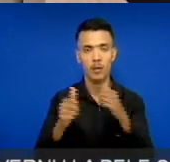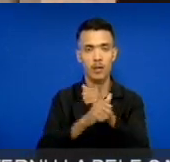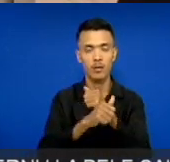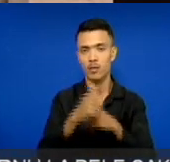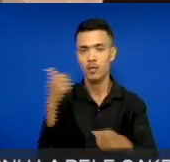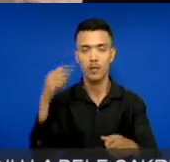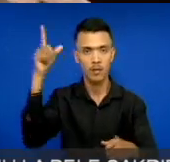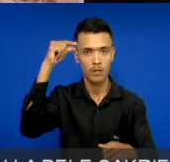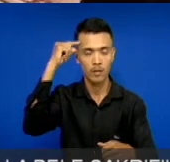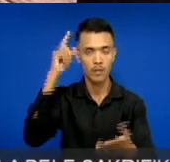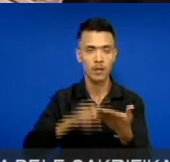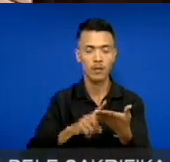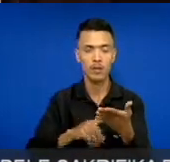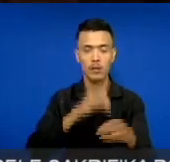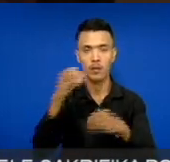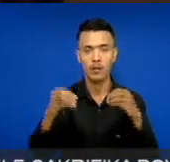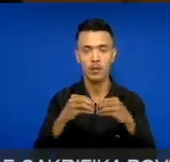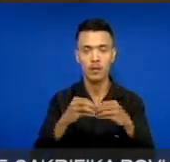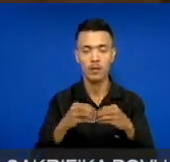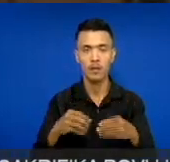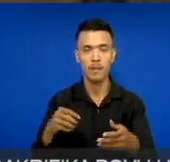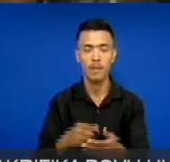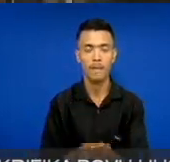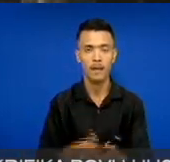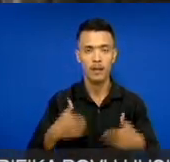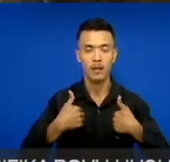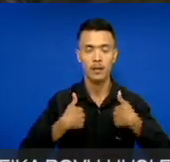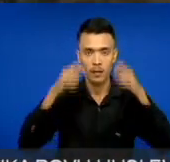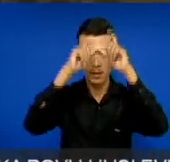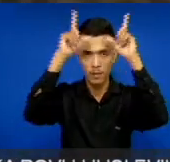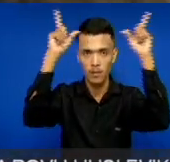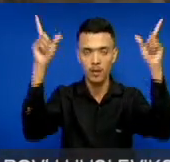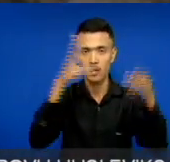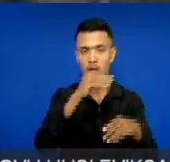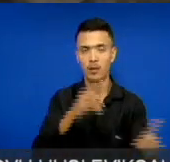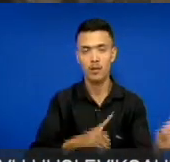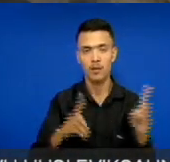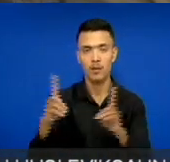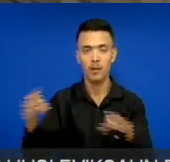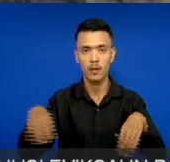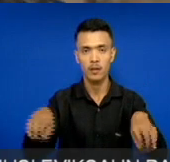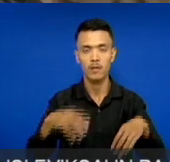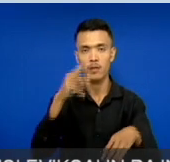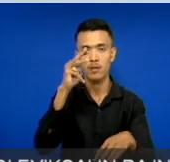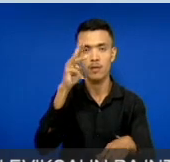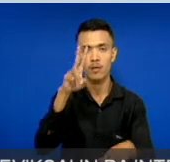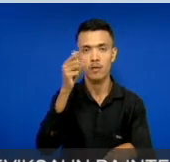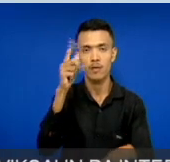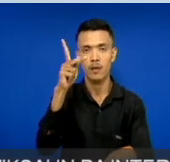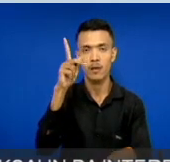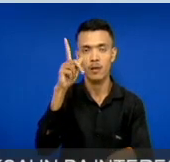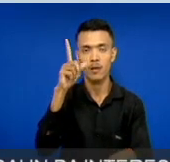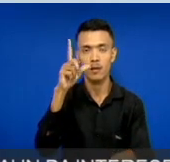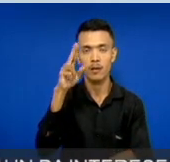Rua discute com a digitalização, reforço, administração e a Timor-Leste no criação sistema Balcão Único. Assunto